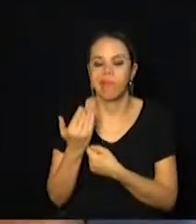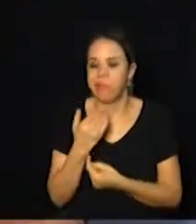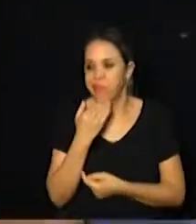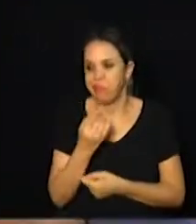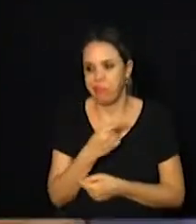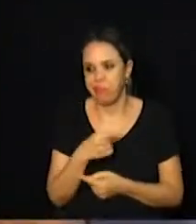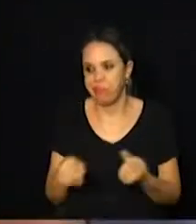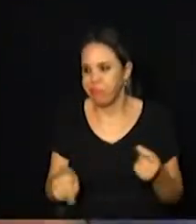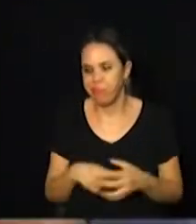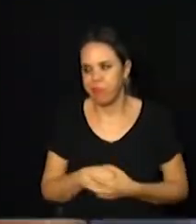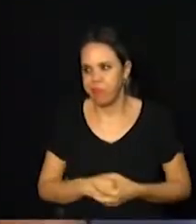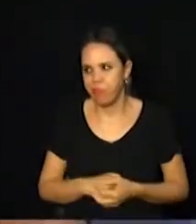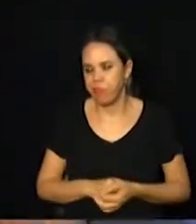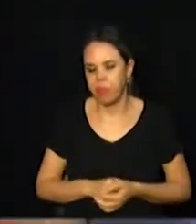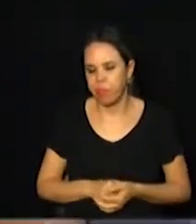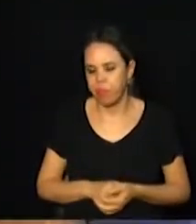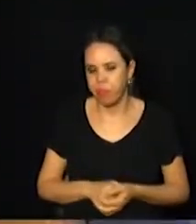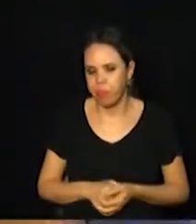essa